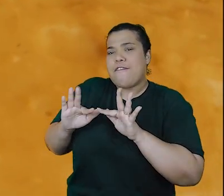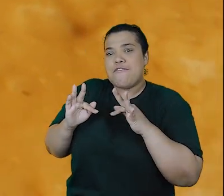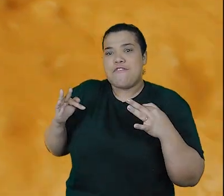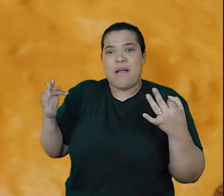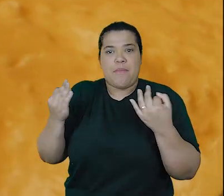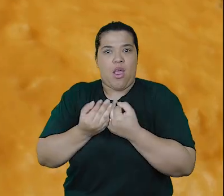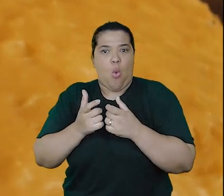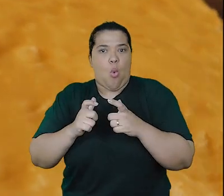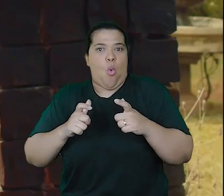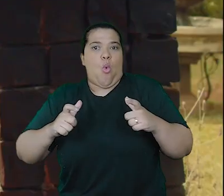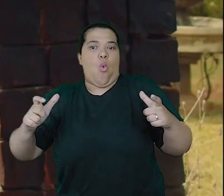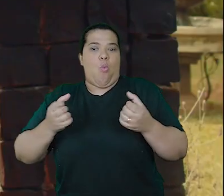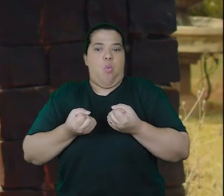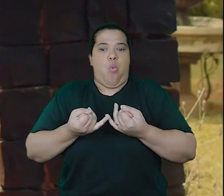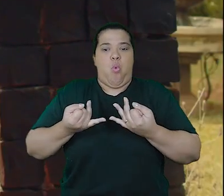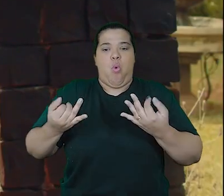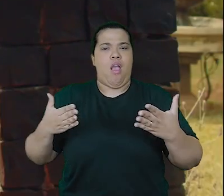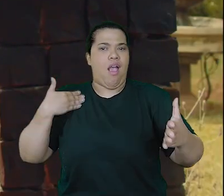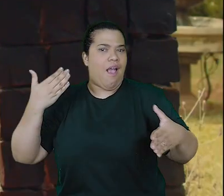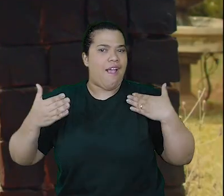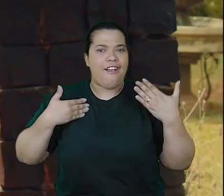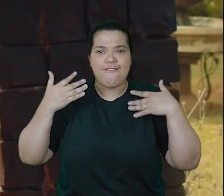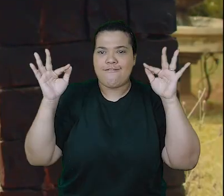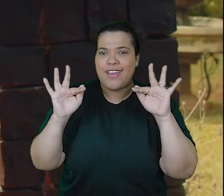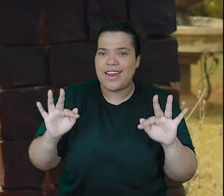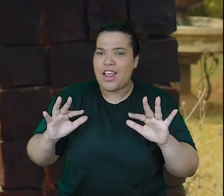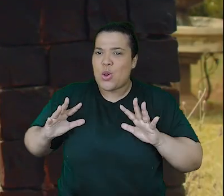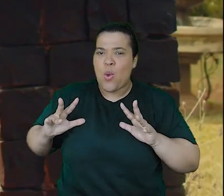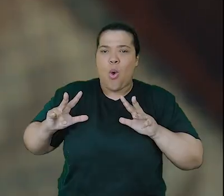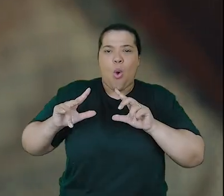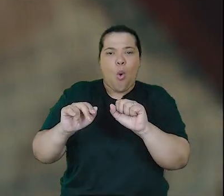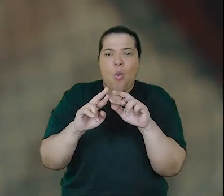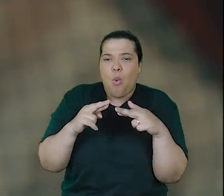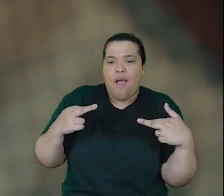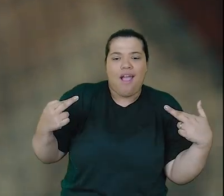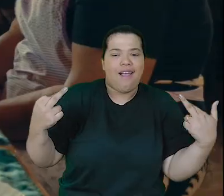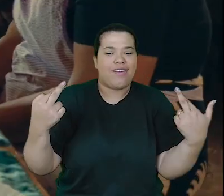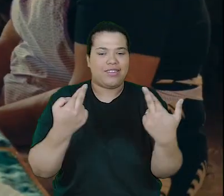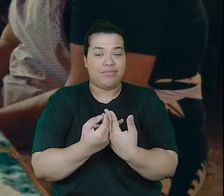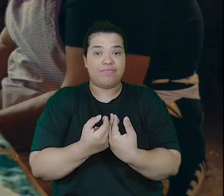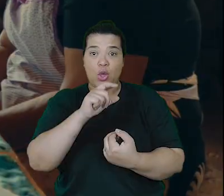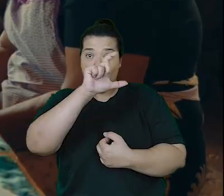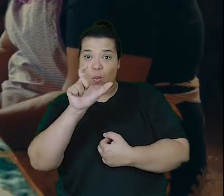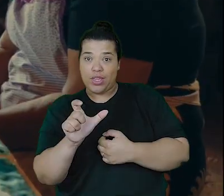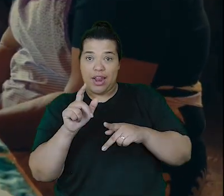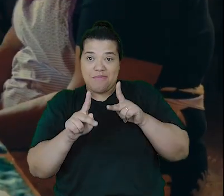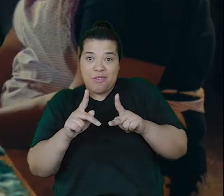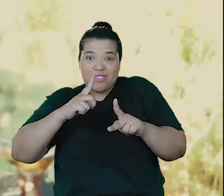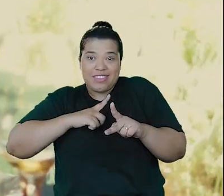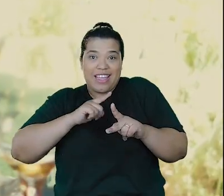numerosa, desses momentos de alegria, de felicidade, de poder estar todos juntos. E o italiano tem essa característica.